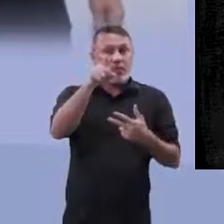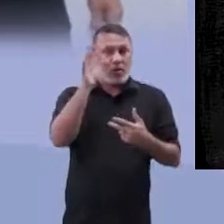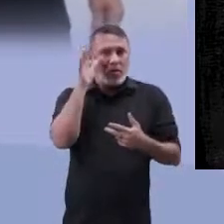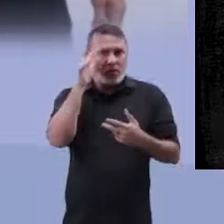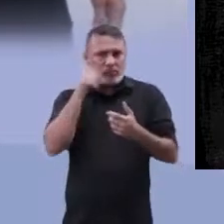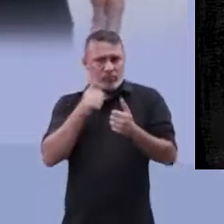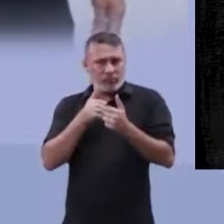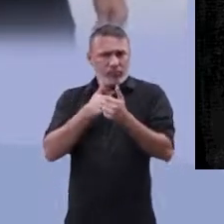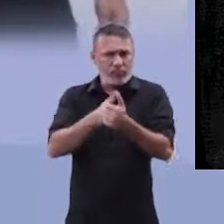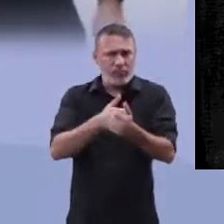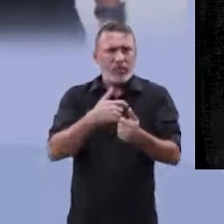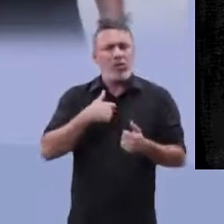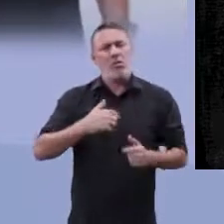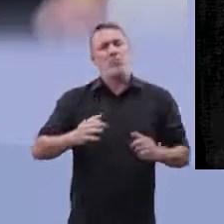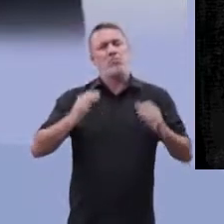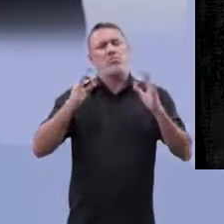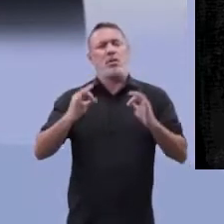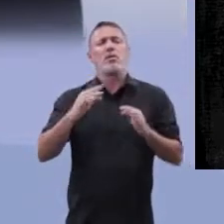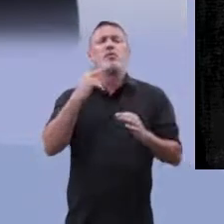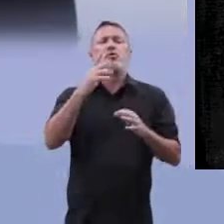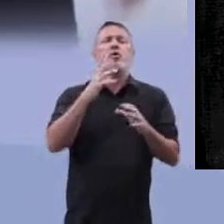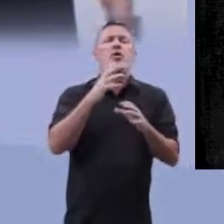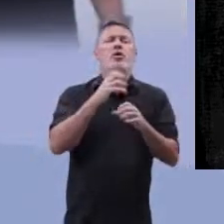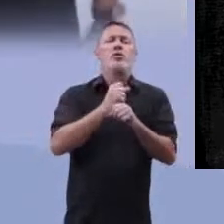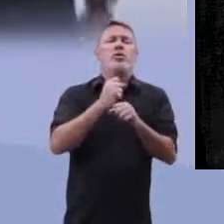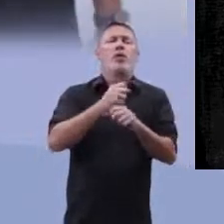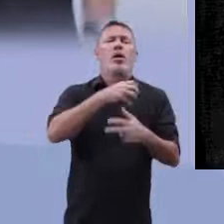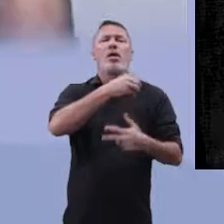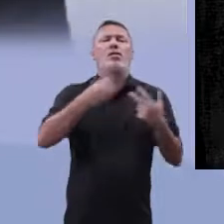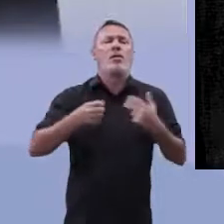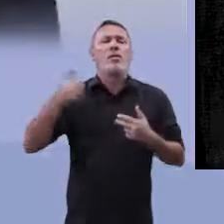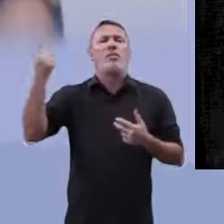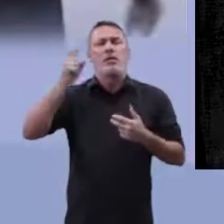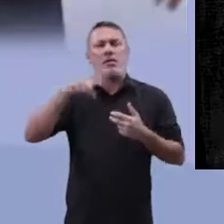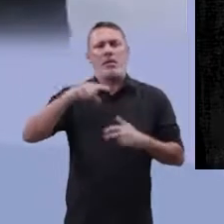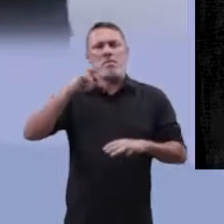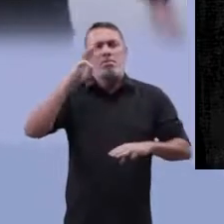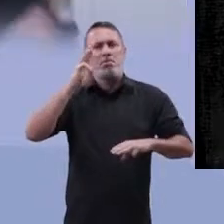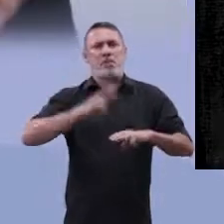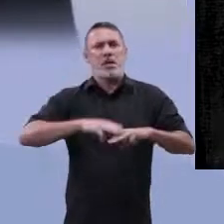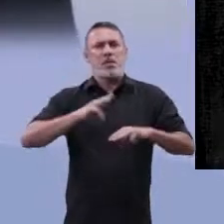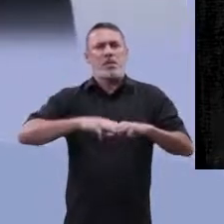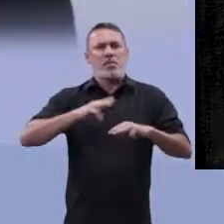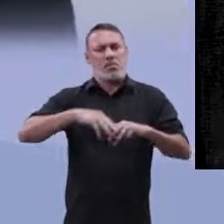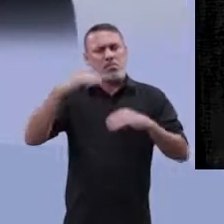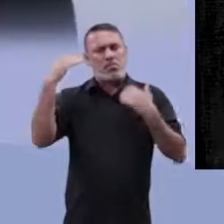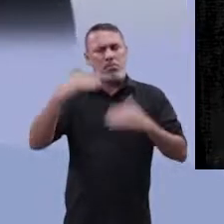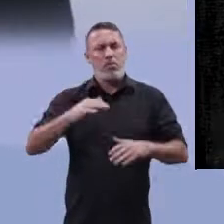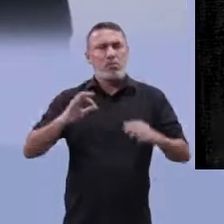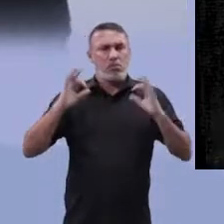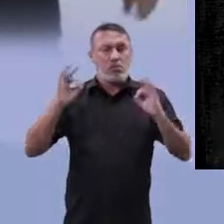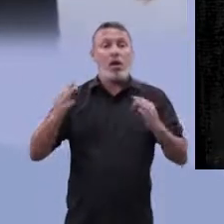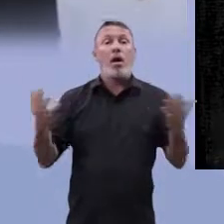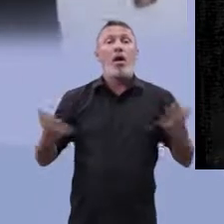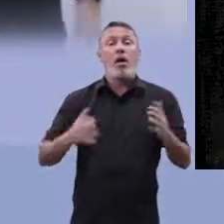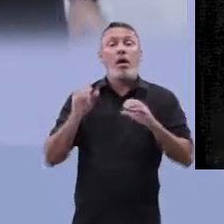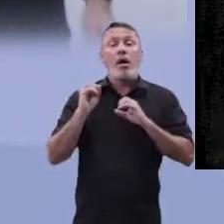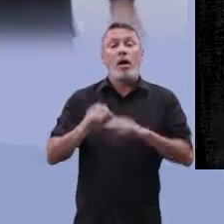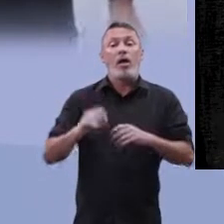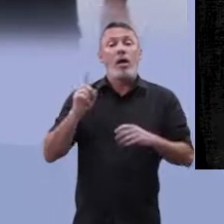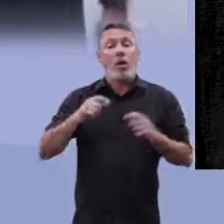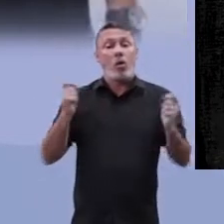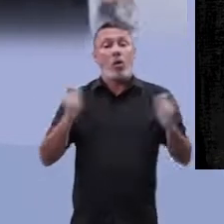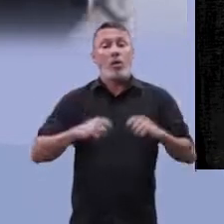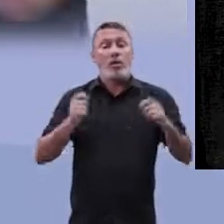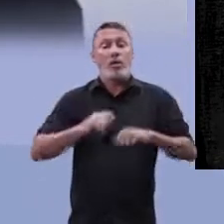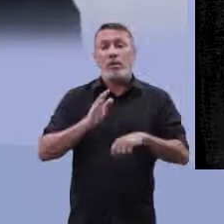Enem vai ser na prova de matemática, tenho certeza disso. E vamos começar nossa aula de hoje com a competência 1, aritmética, questão